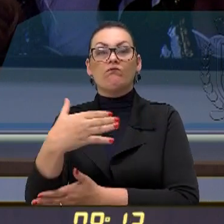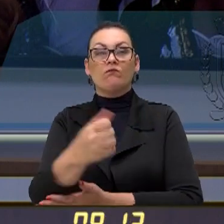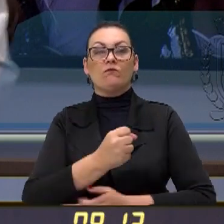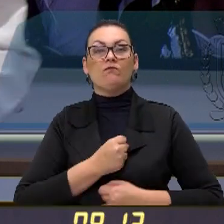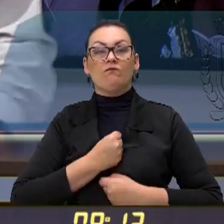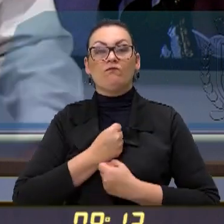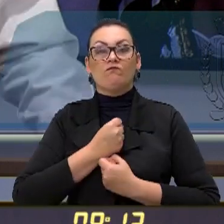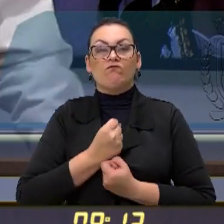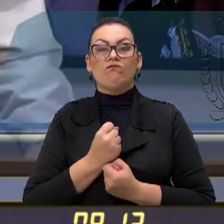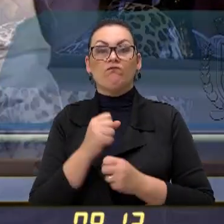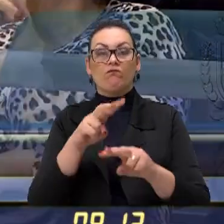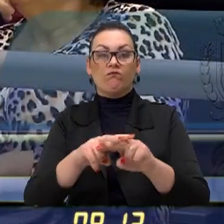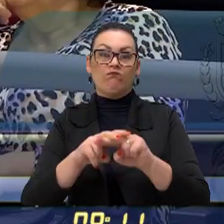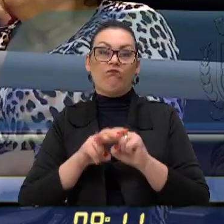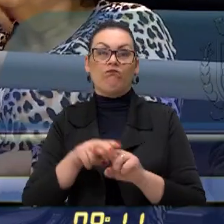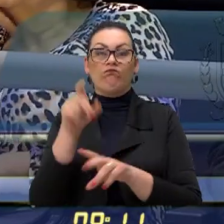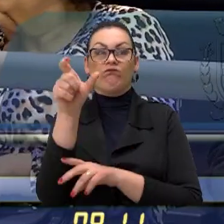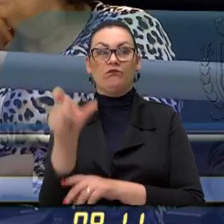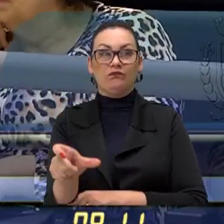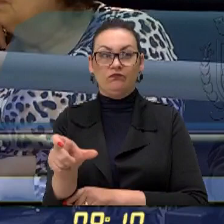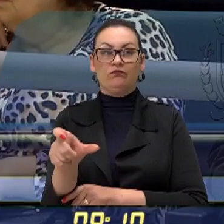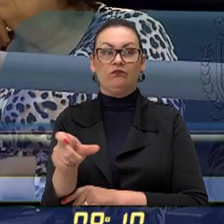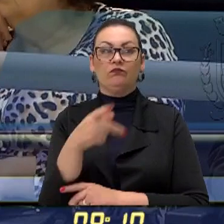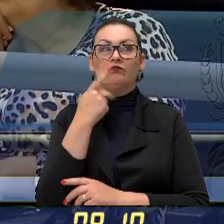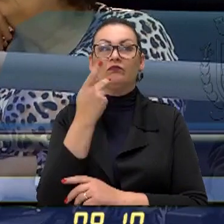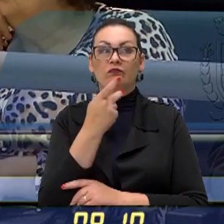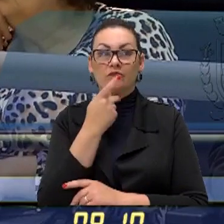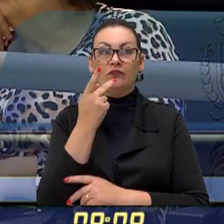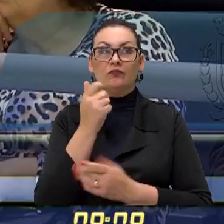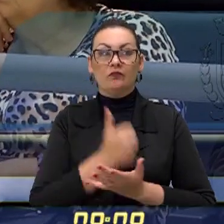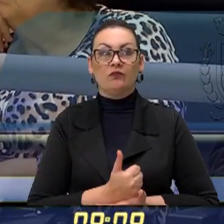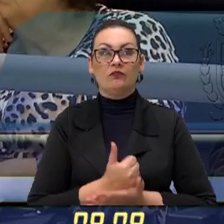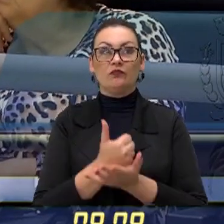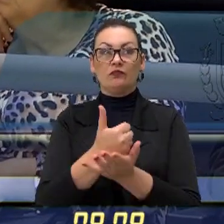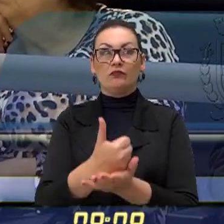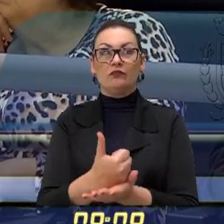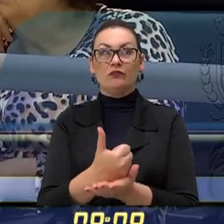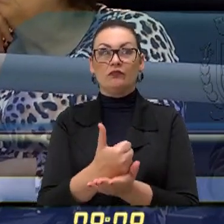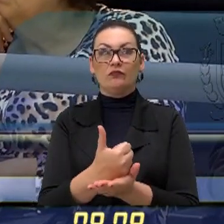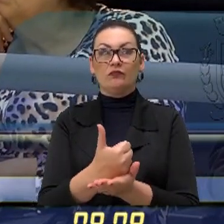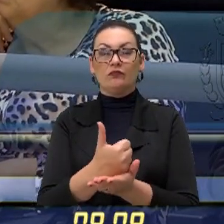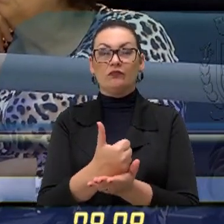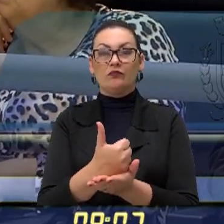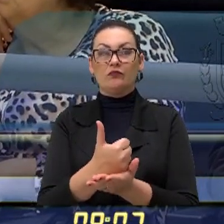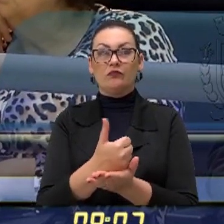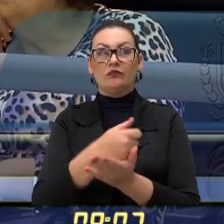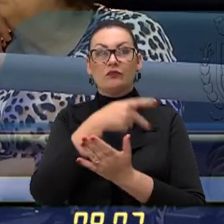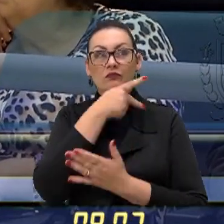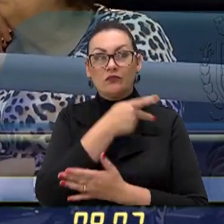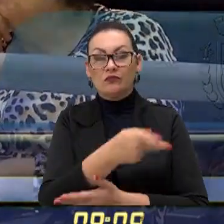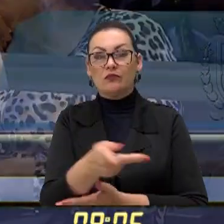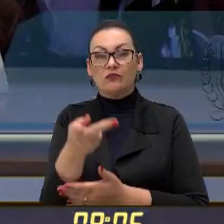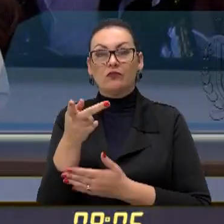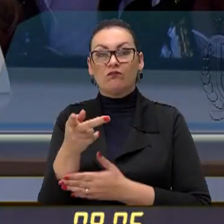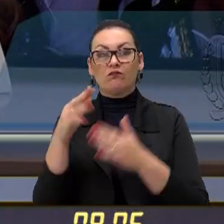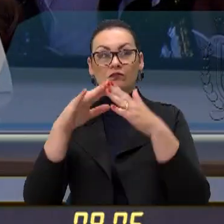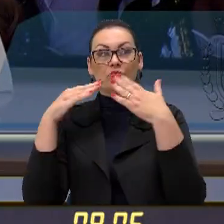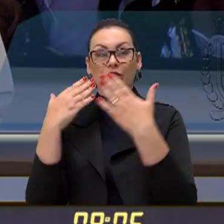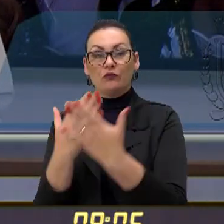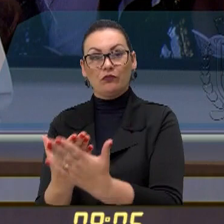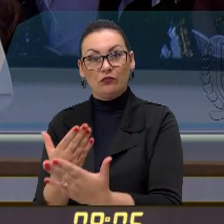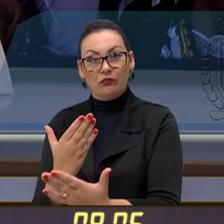prol de uma causa. E eu digo isso alicerçado em visitas a